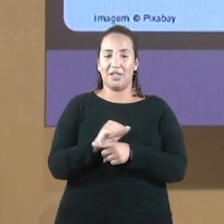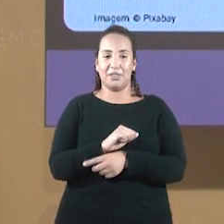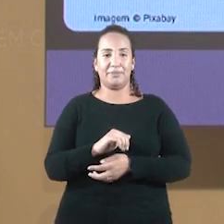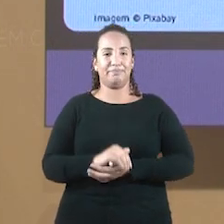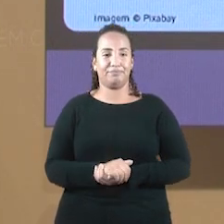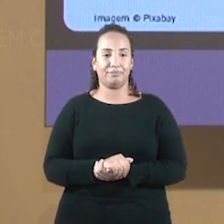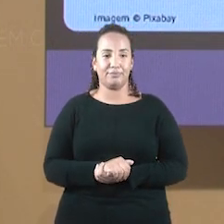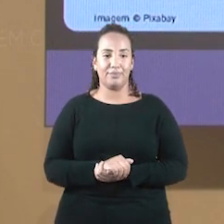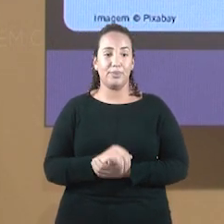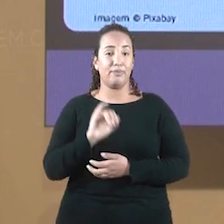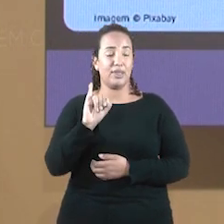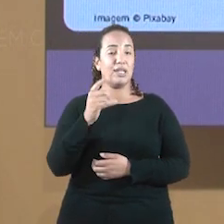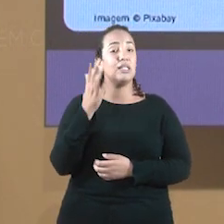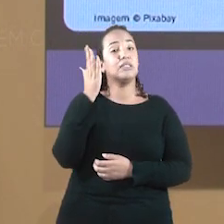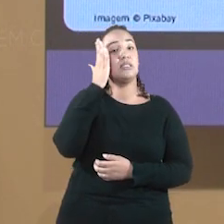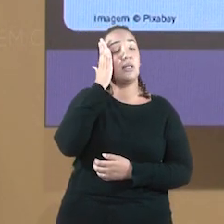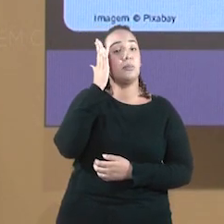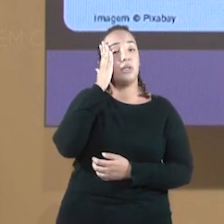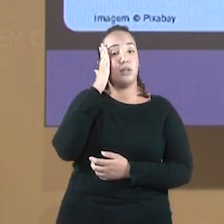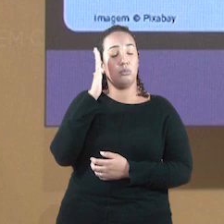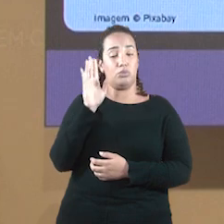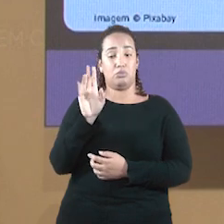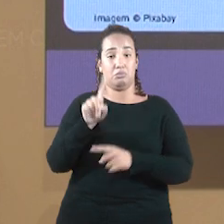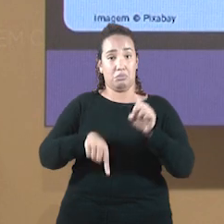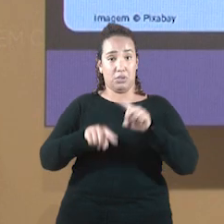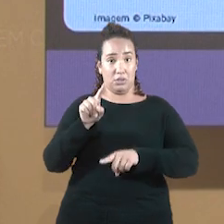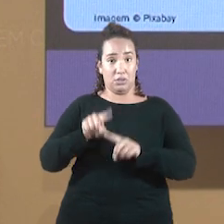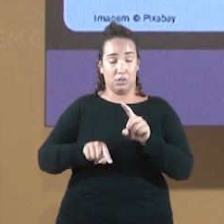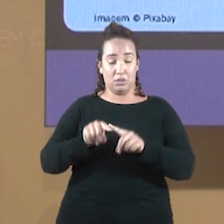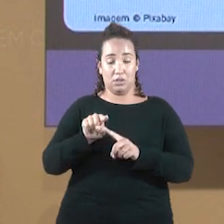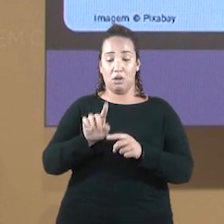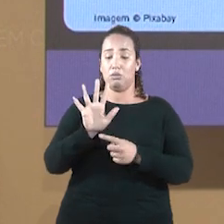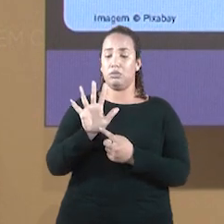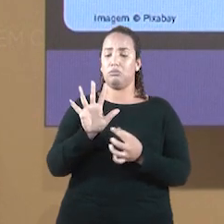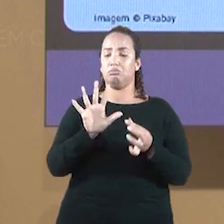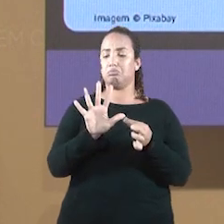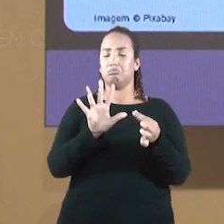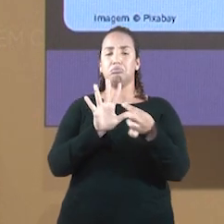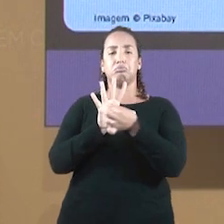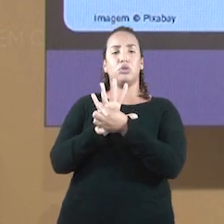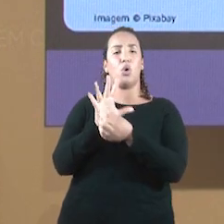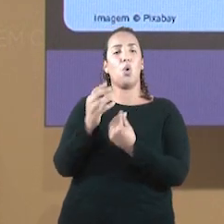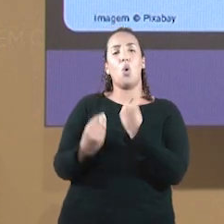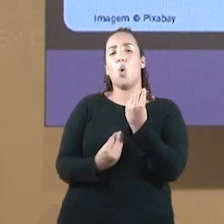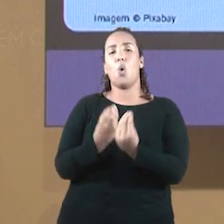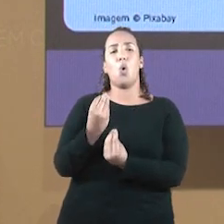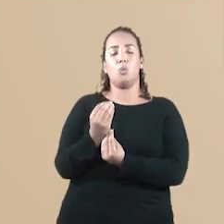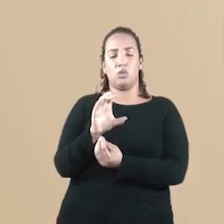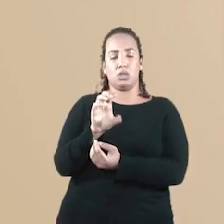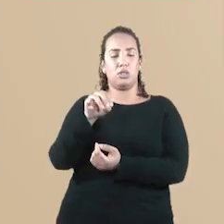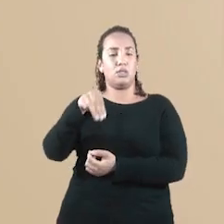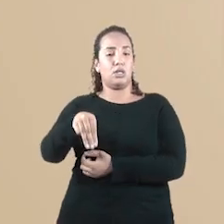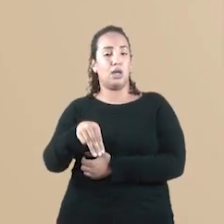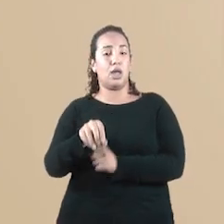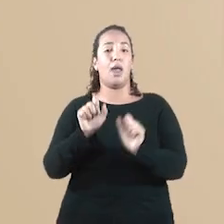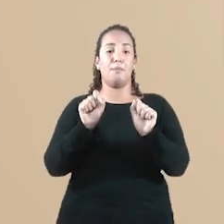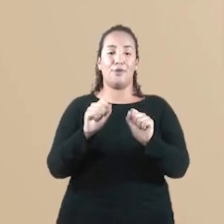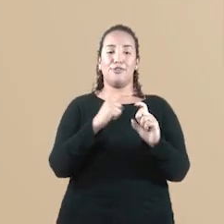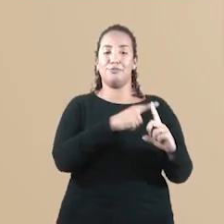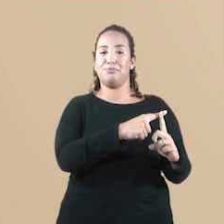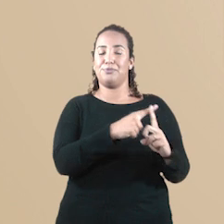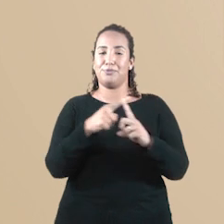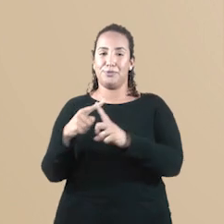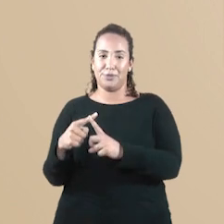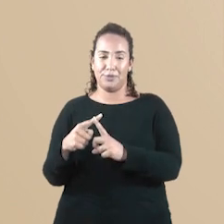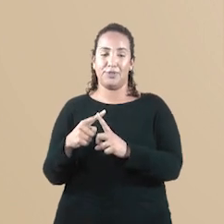se nós sabemos quanto o objeto que usamos mede em centímetros, como o nosso palmo, é só multiplicar